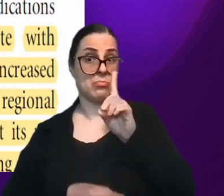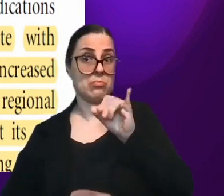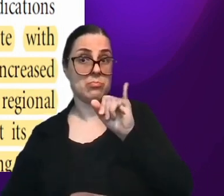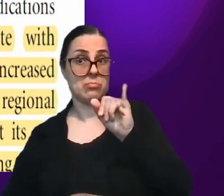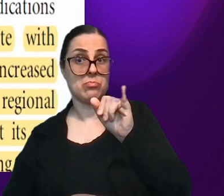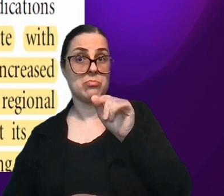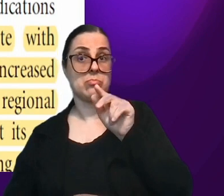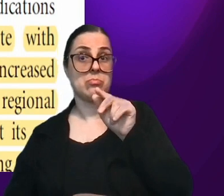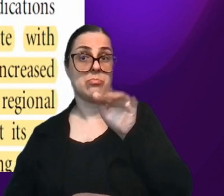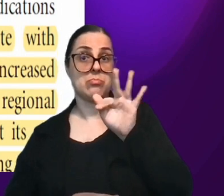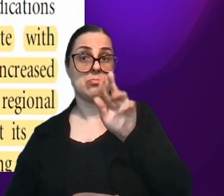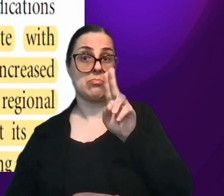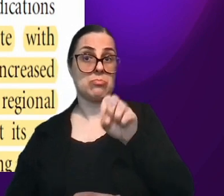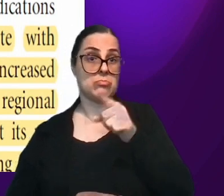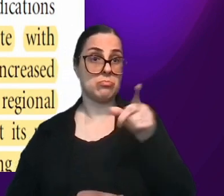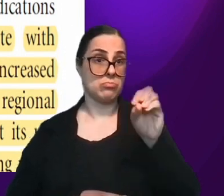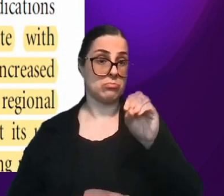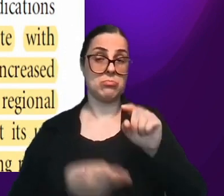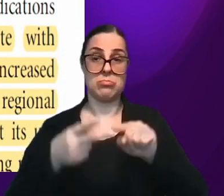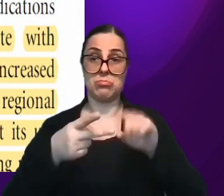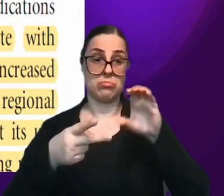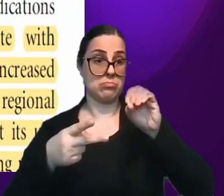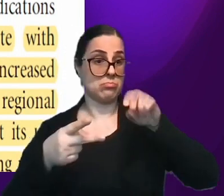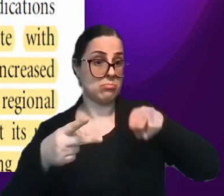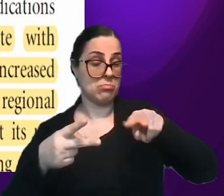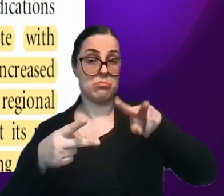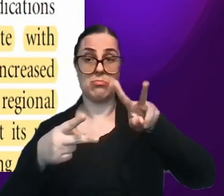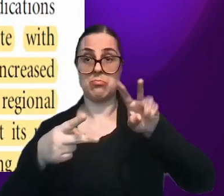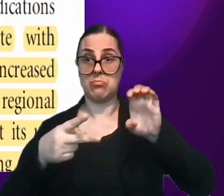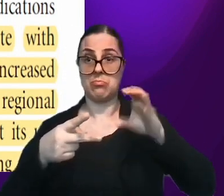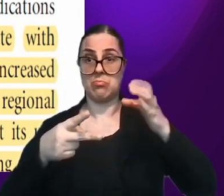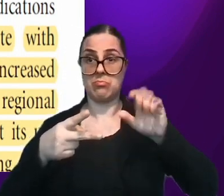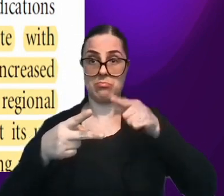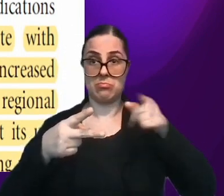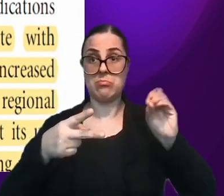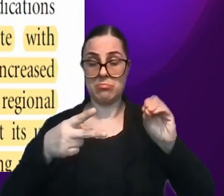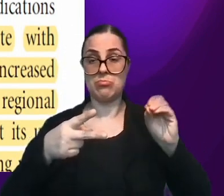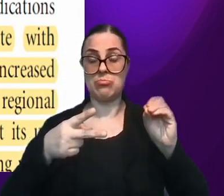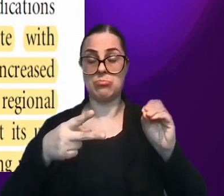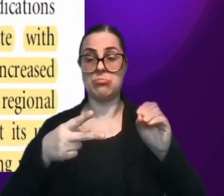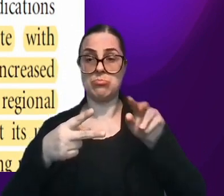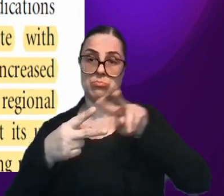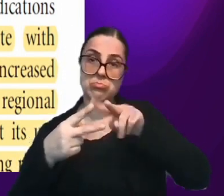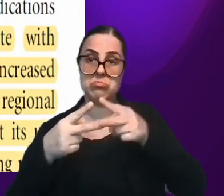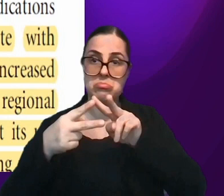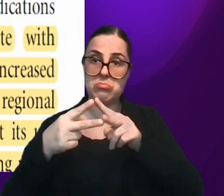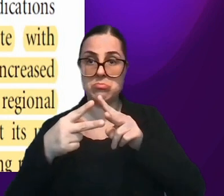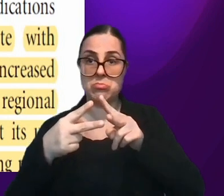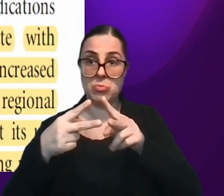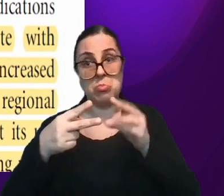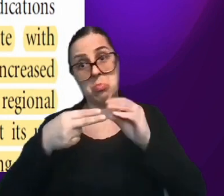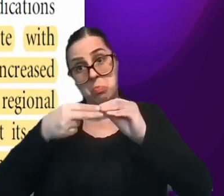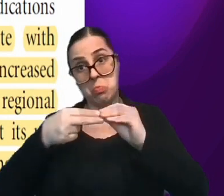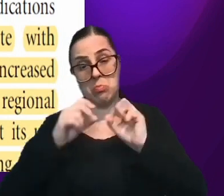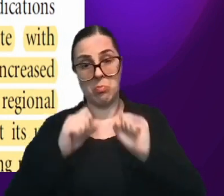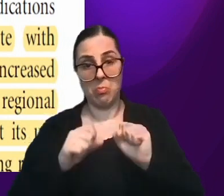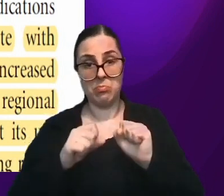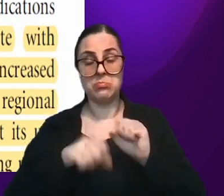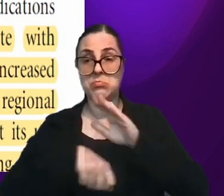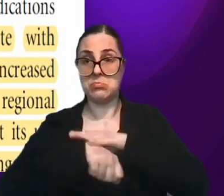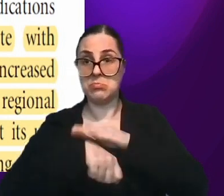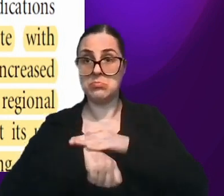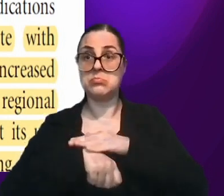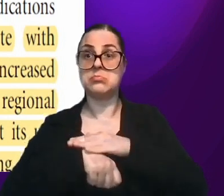paciente mais tempo em terapia, chegando a no mínimo 3 dias ou mais, com tempo de interrupção só